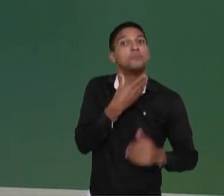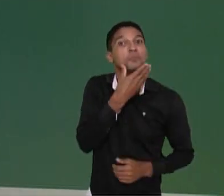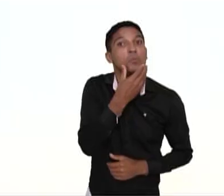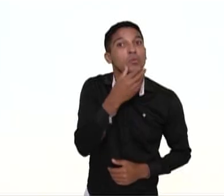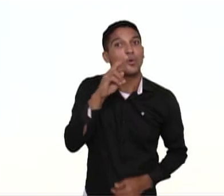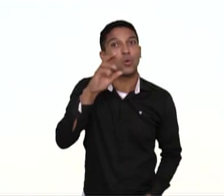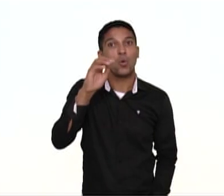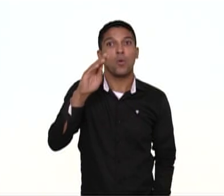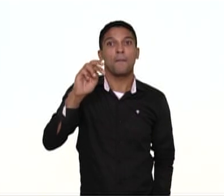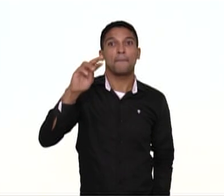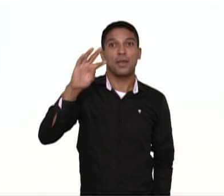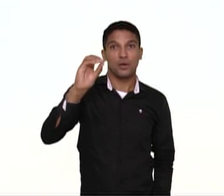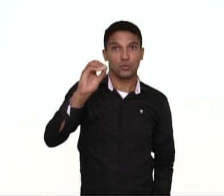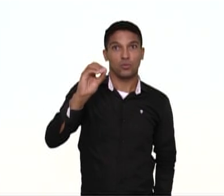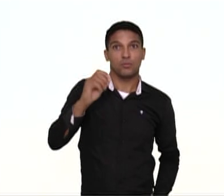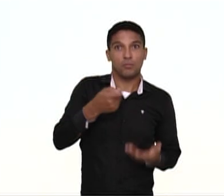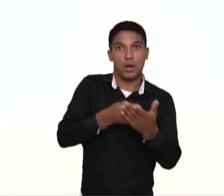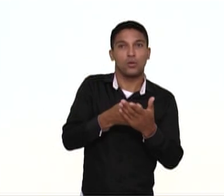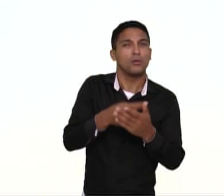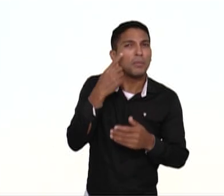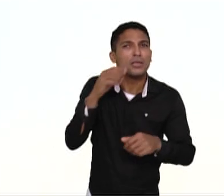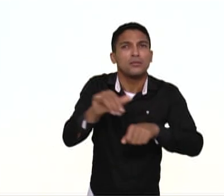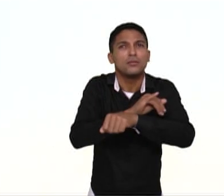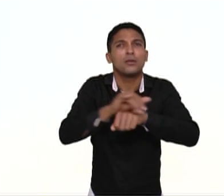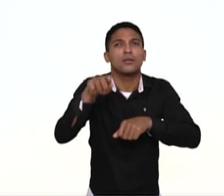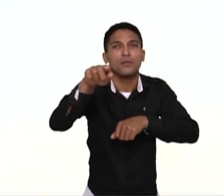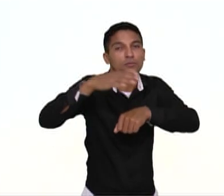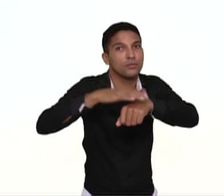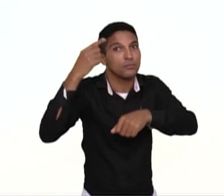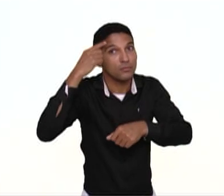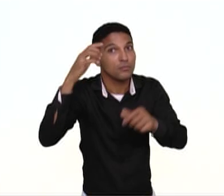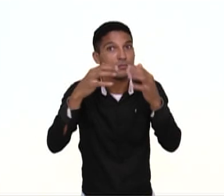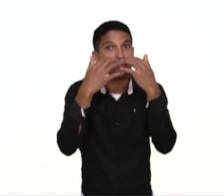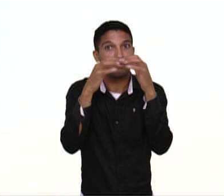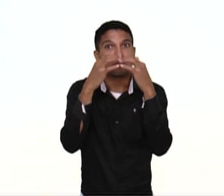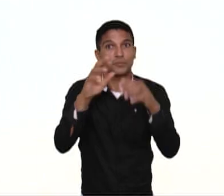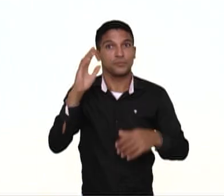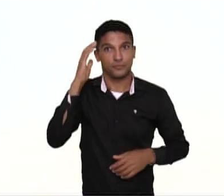vocês copiarem, e aí nós já voltamos com a resposta.